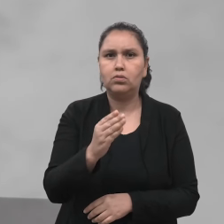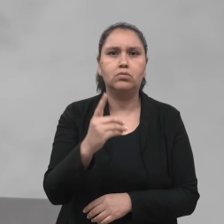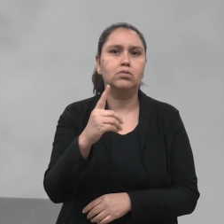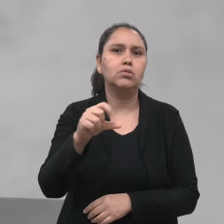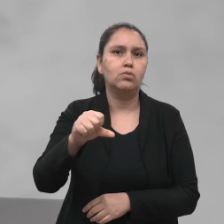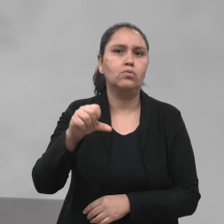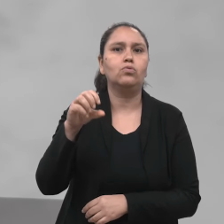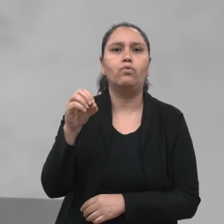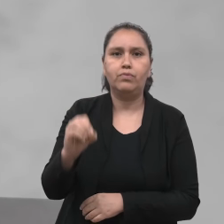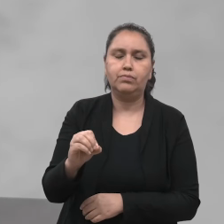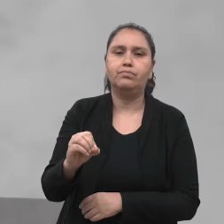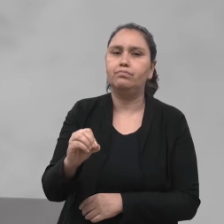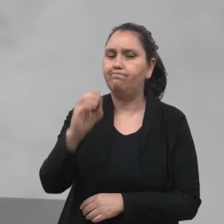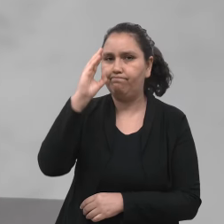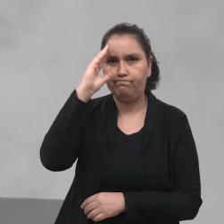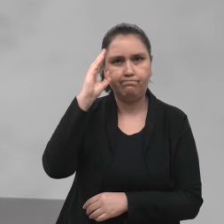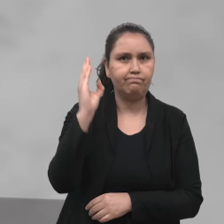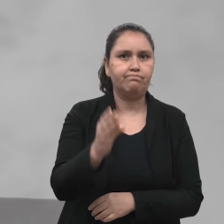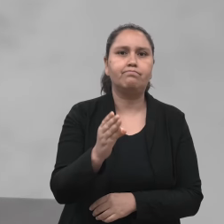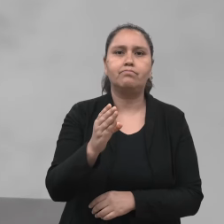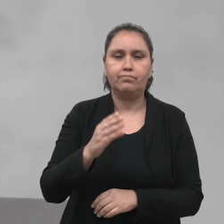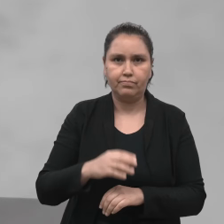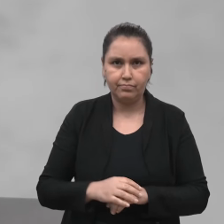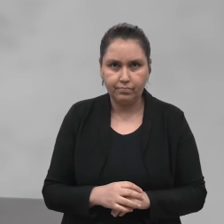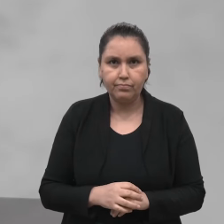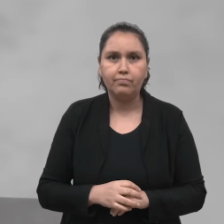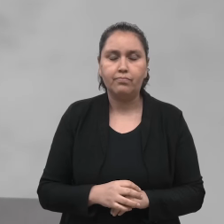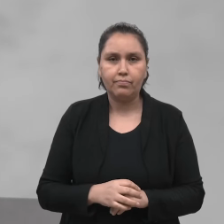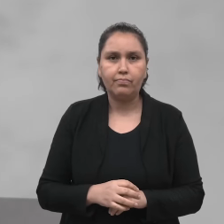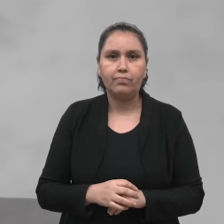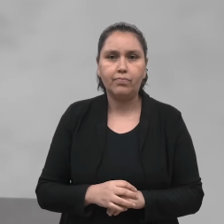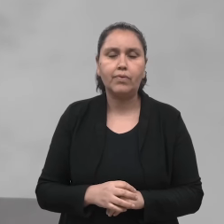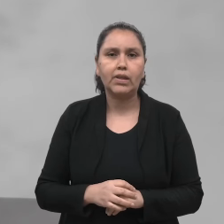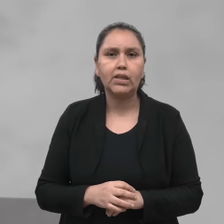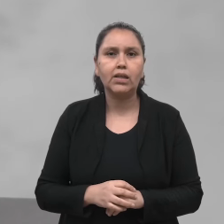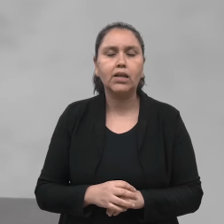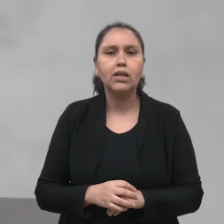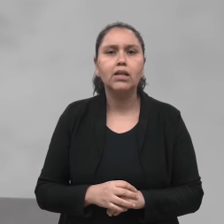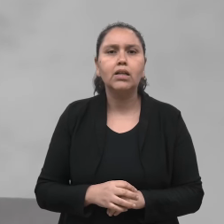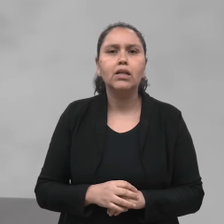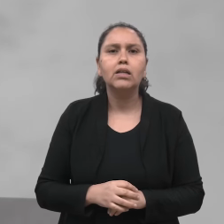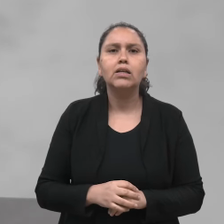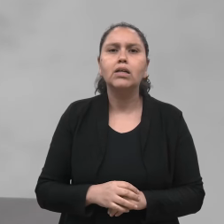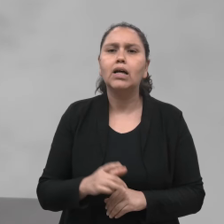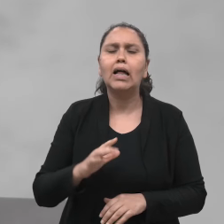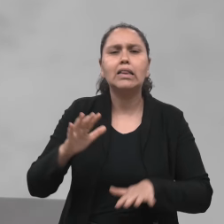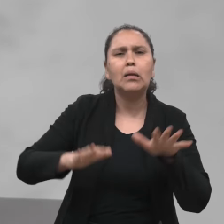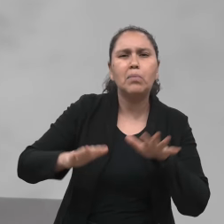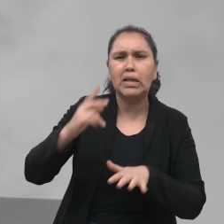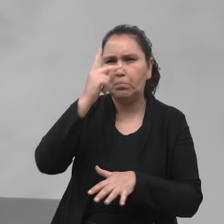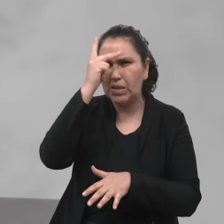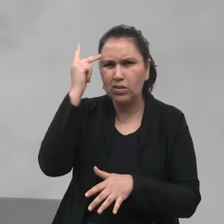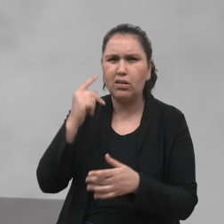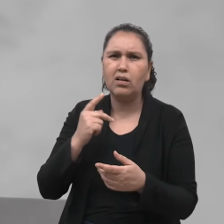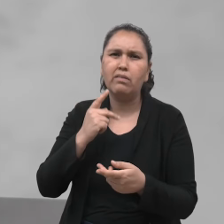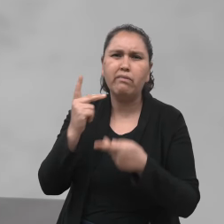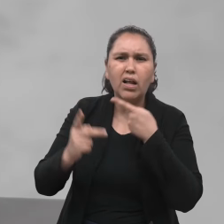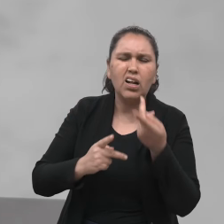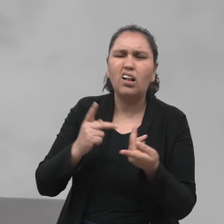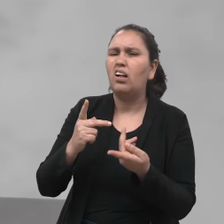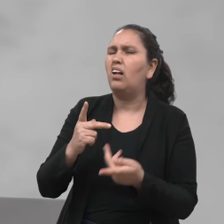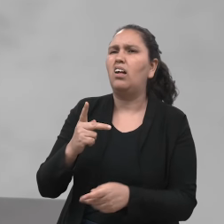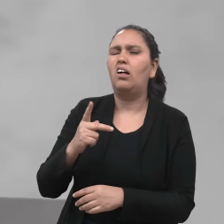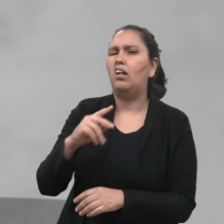nós ligamos imediatamente para o 190. E aí eu já vou adiantar os grandes juízes da internet, né? Em 190, eu não vou